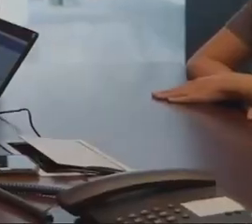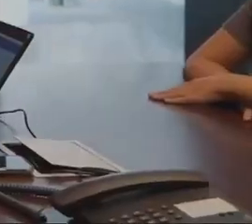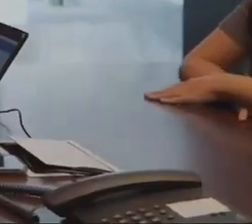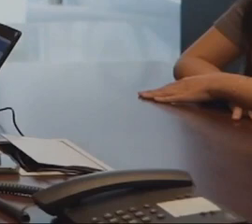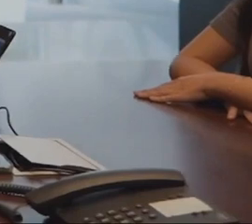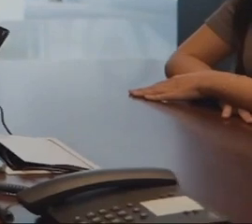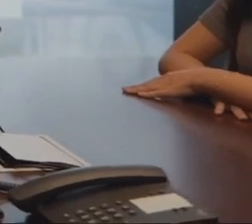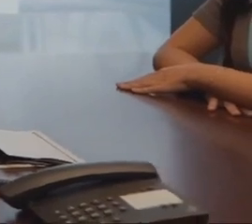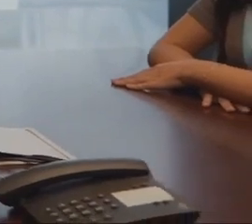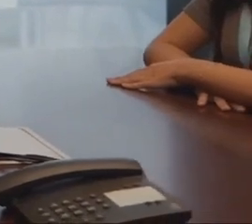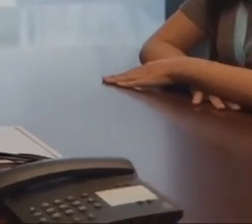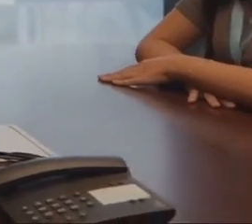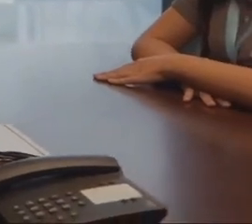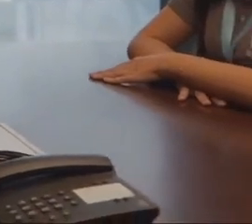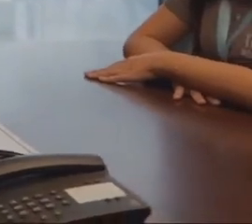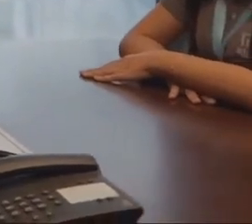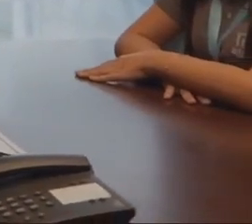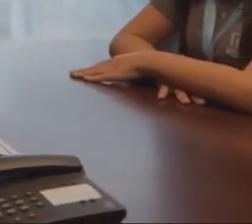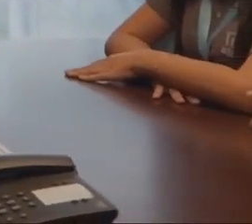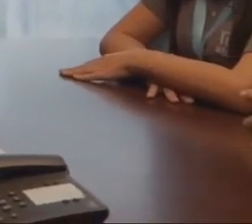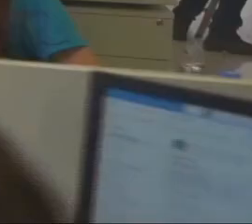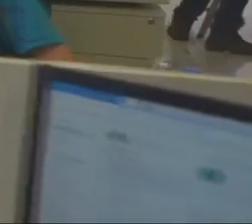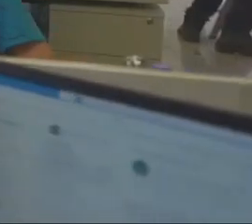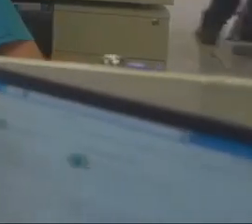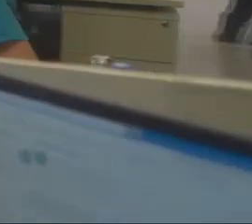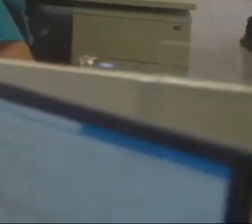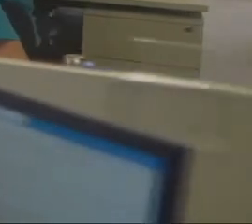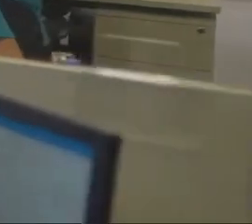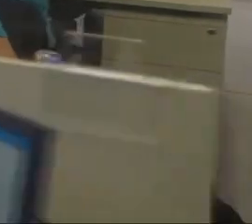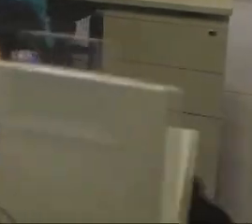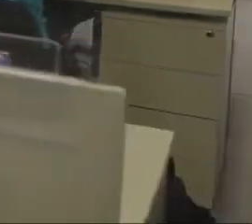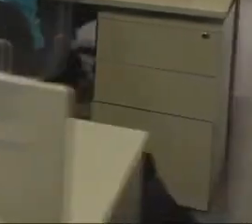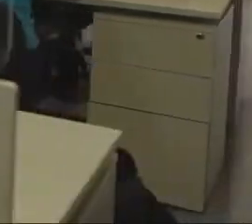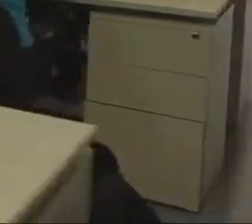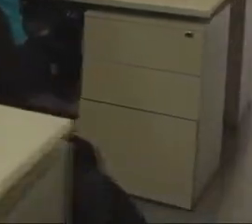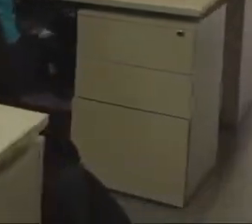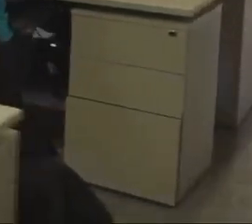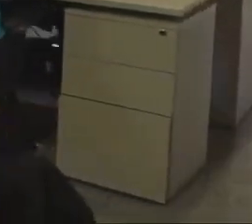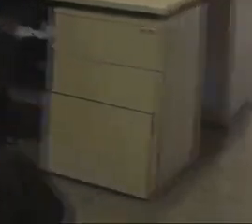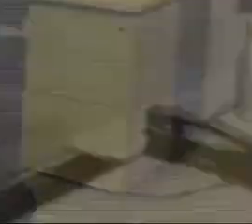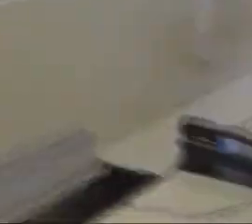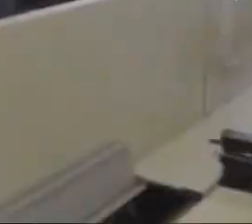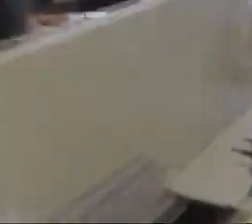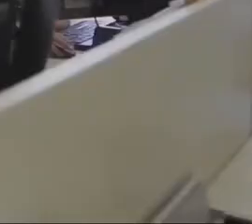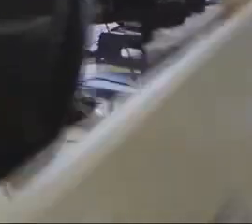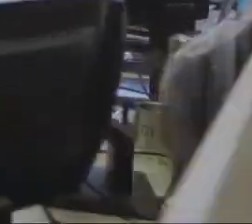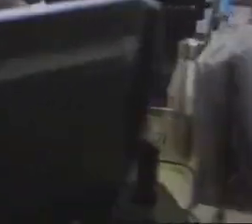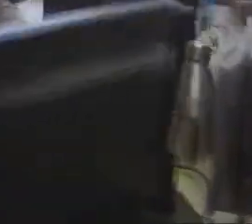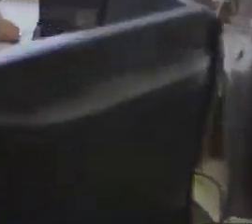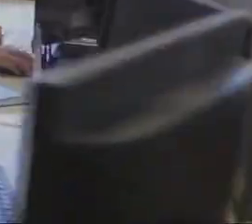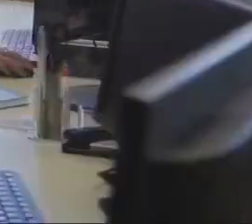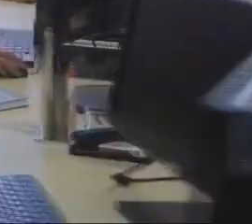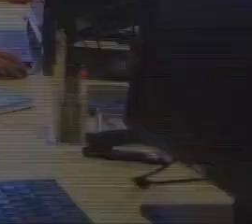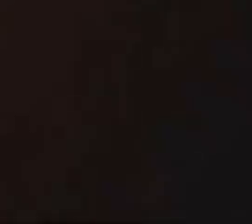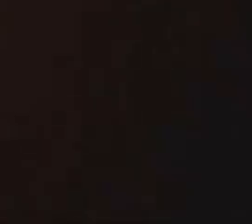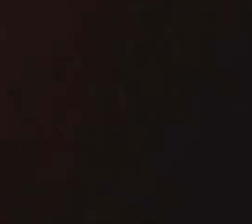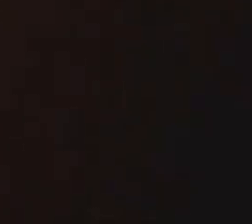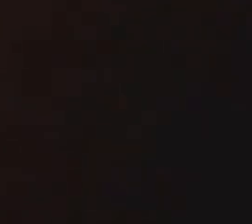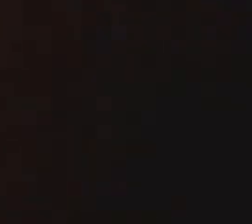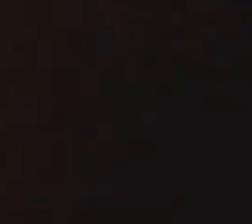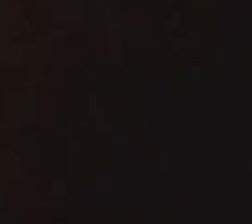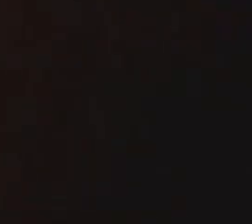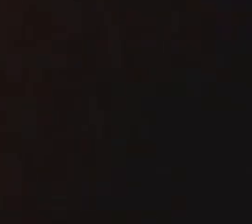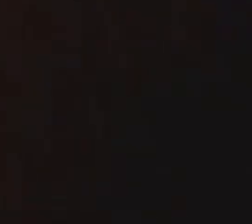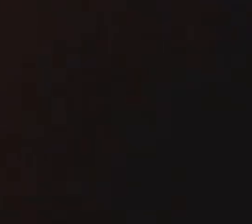A Gemaia é amparada por uma equipe de profissionais dedicados, experientes e focados na eficiência total, capaz de